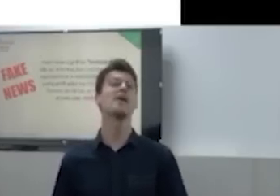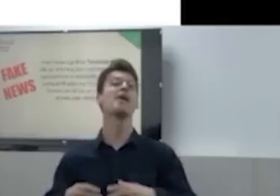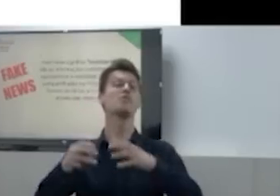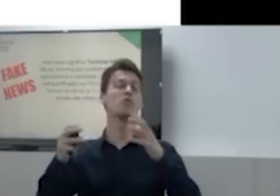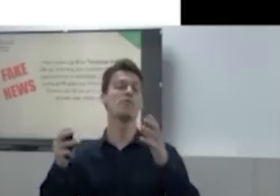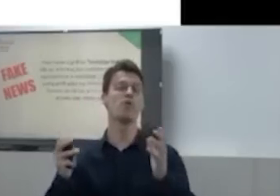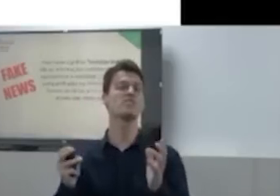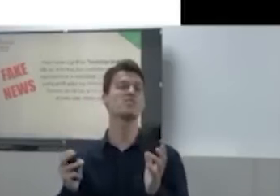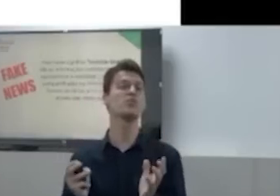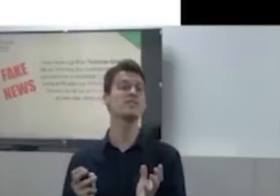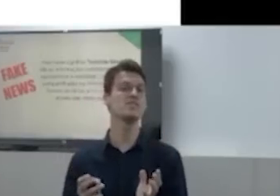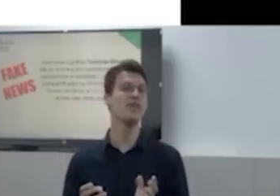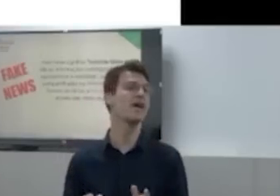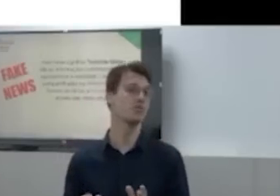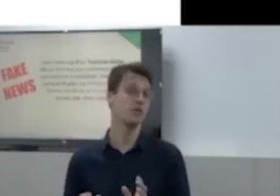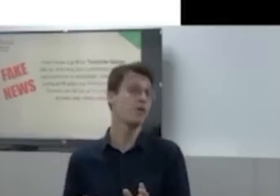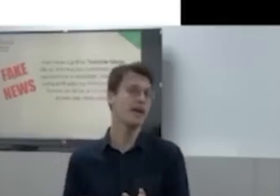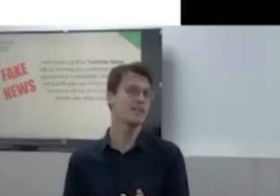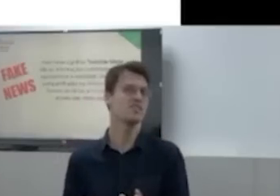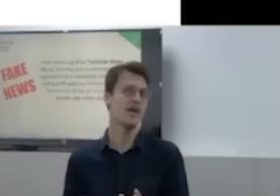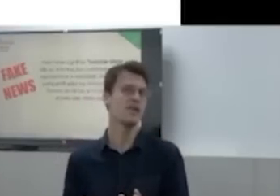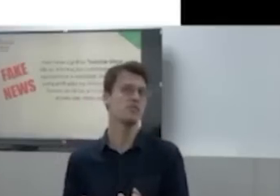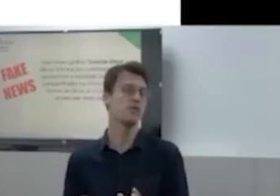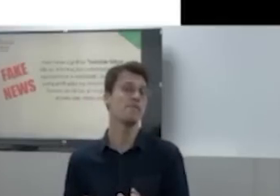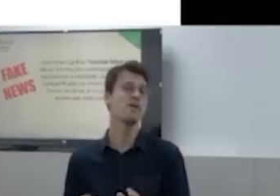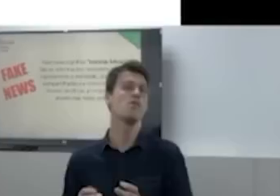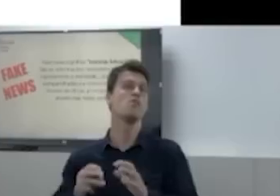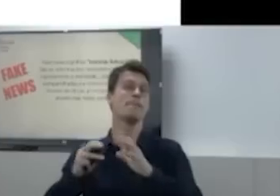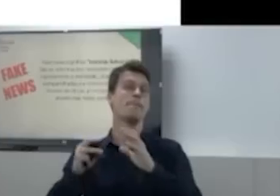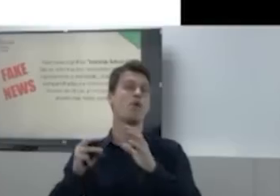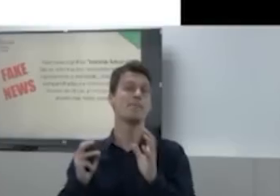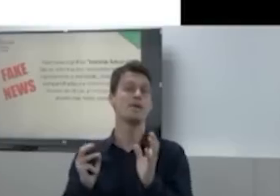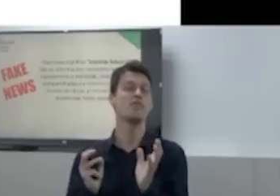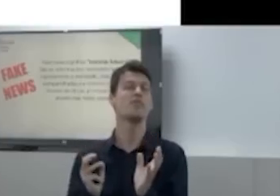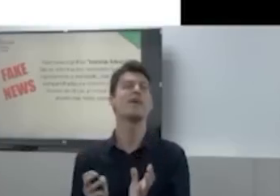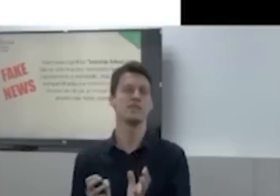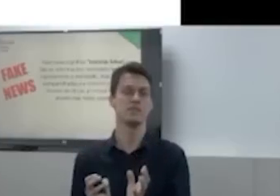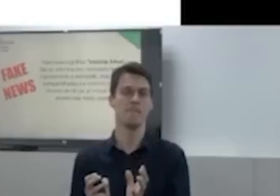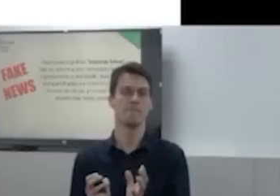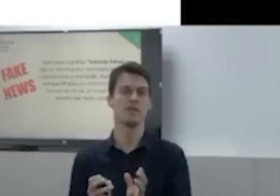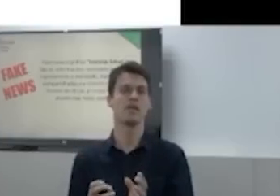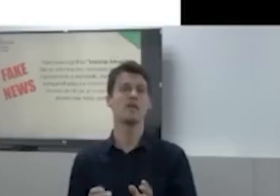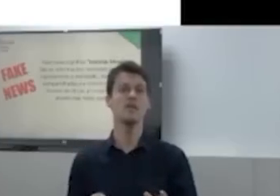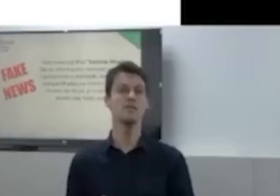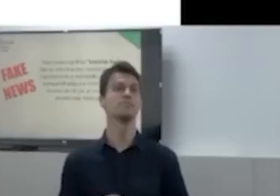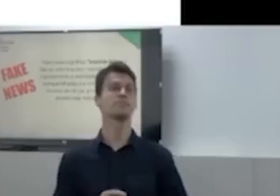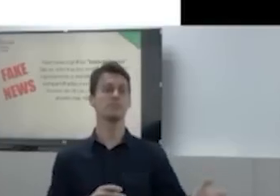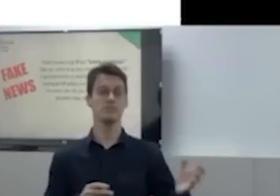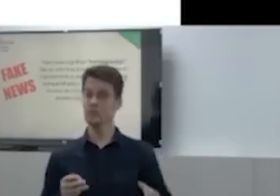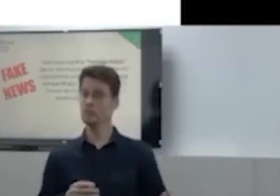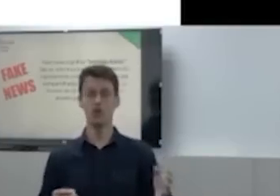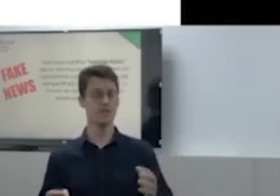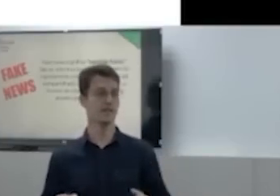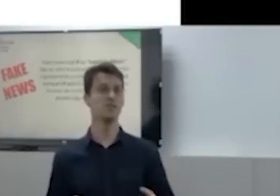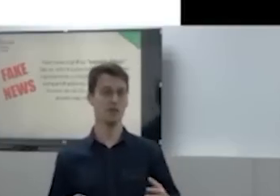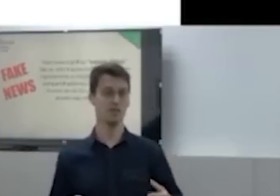formato da Terra é muito próximo do esférico. Não é esférico, não é uma bola perfeita.